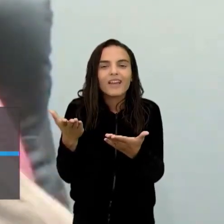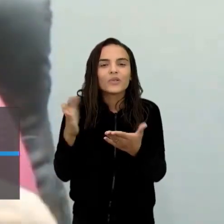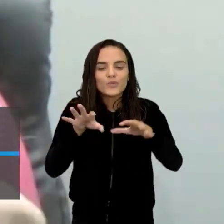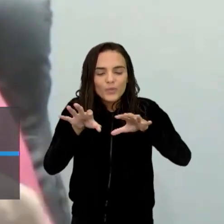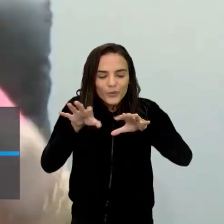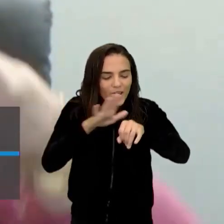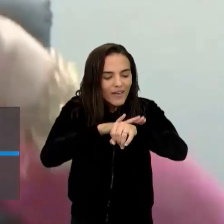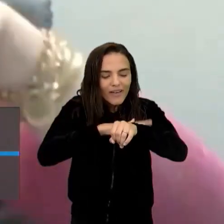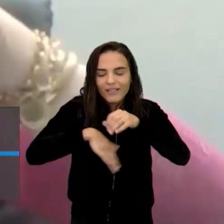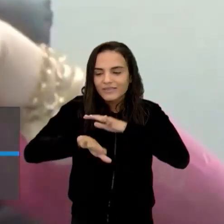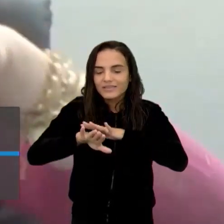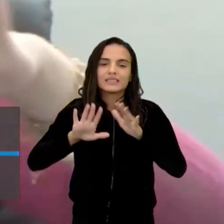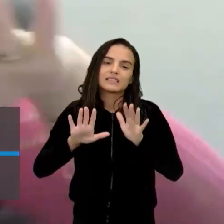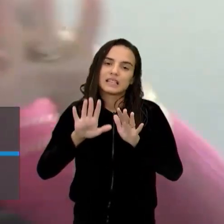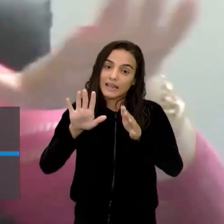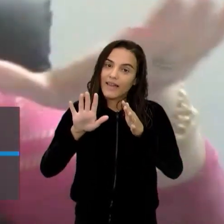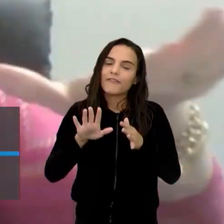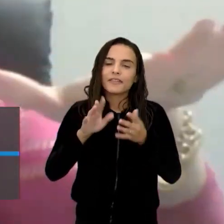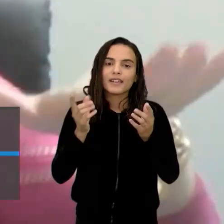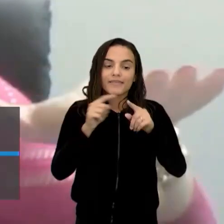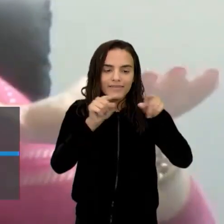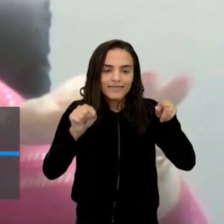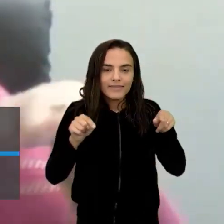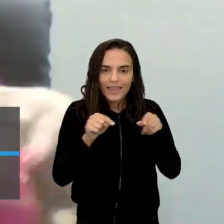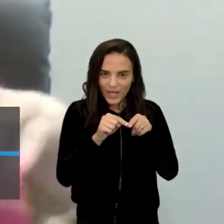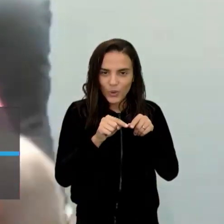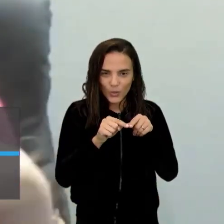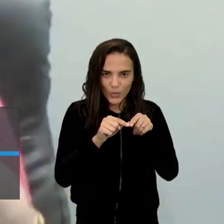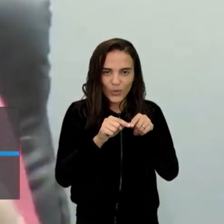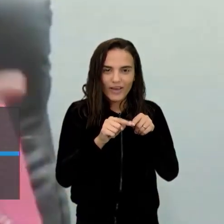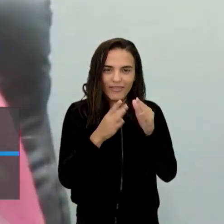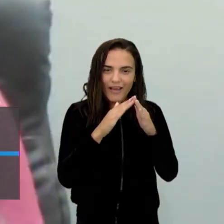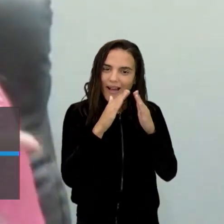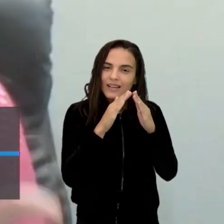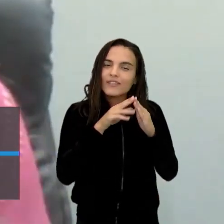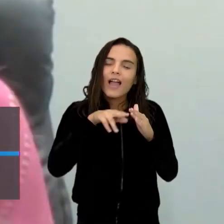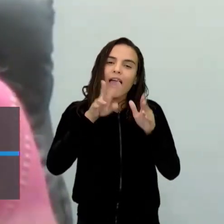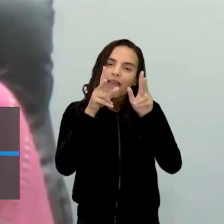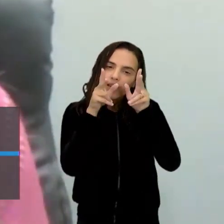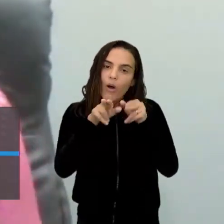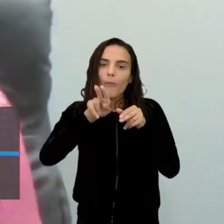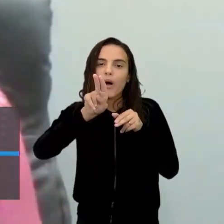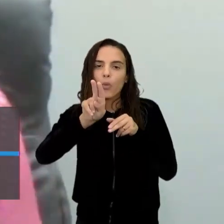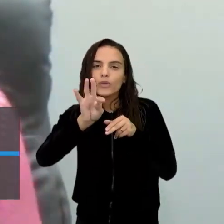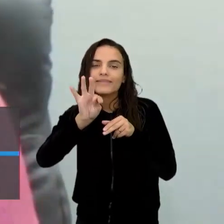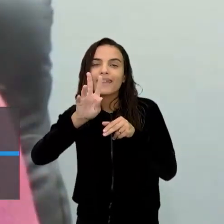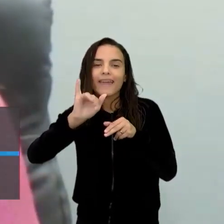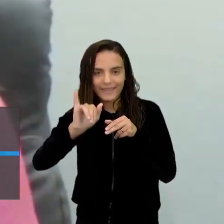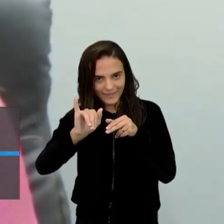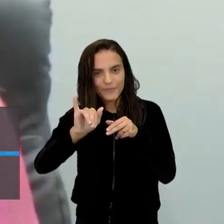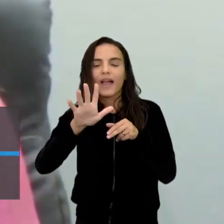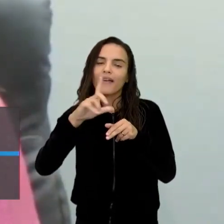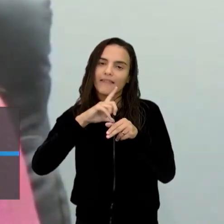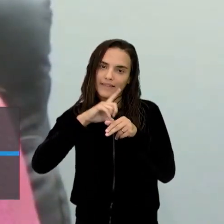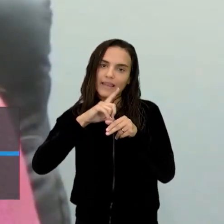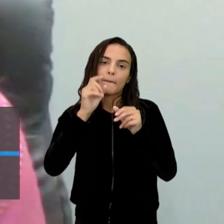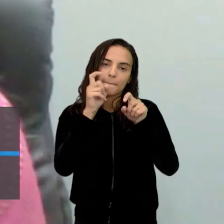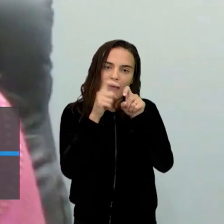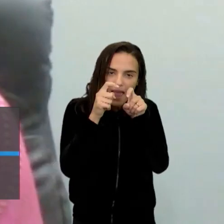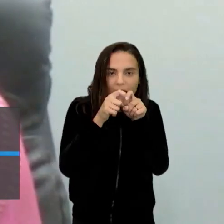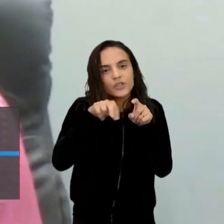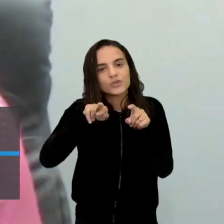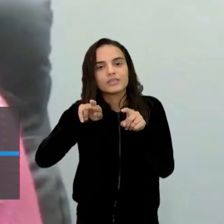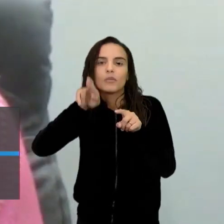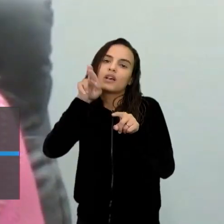membros, ele fica numa UTI dentro do quarto. Então, ele não pode sair. Então, ele tem enfermeiro, tem o responsável